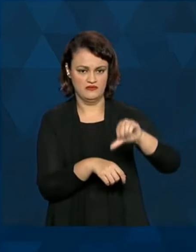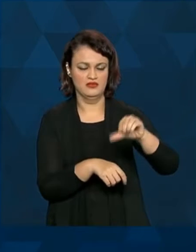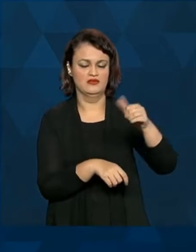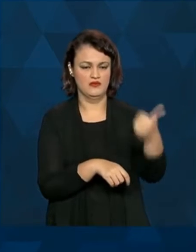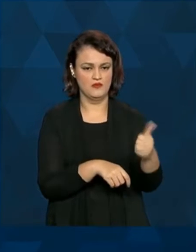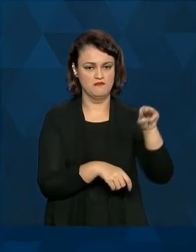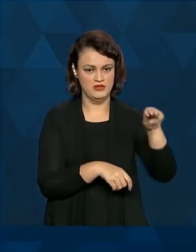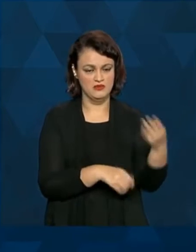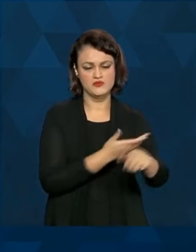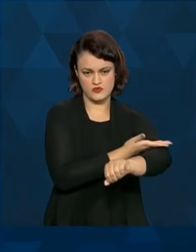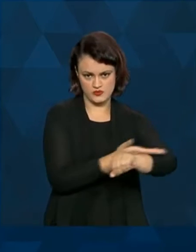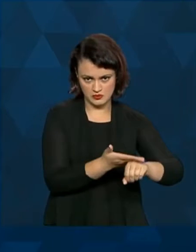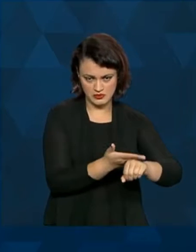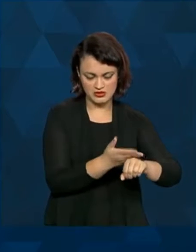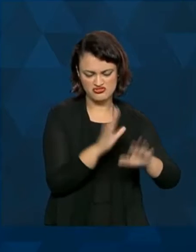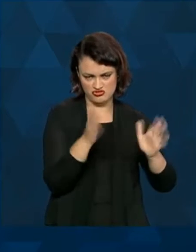191,6 milhões como rotina,